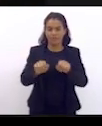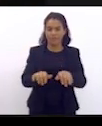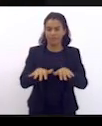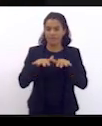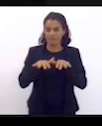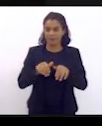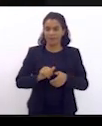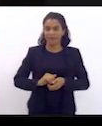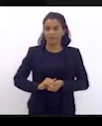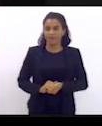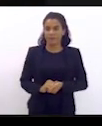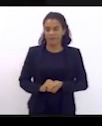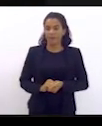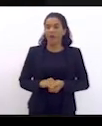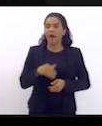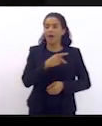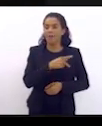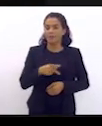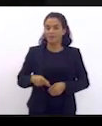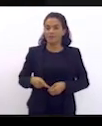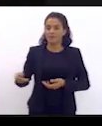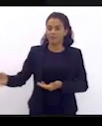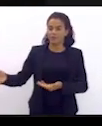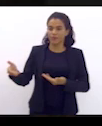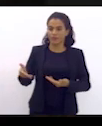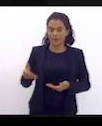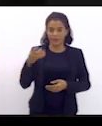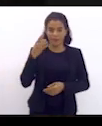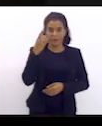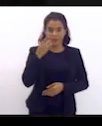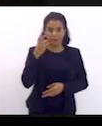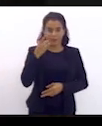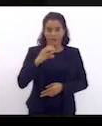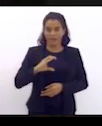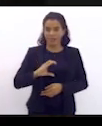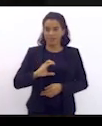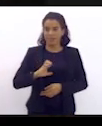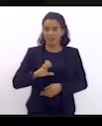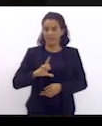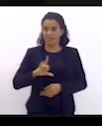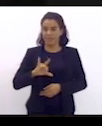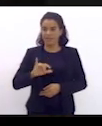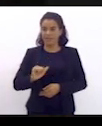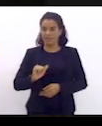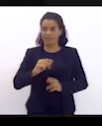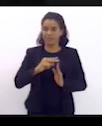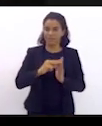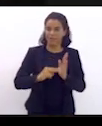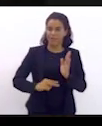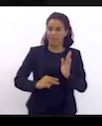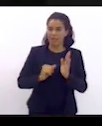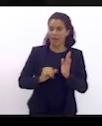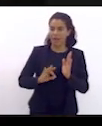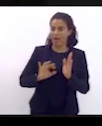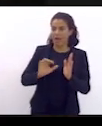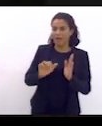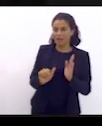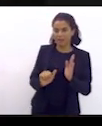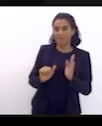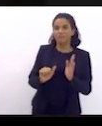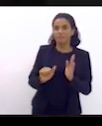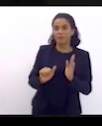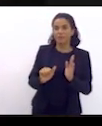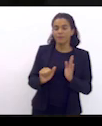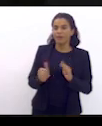sessão a presidência convida a nobre deputada séria Jordão para fazer a leitura da ata da sessão